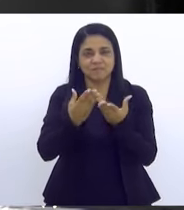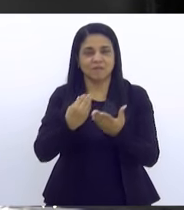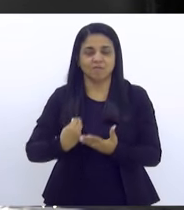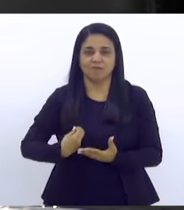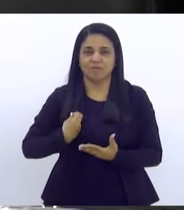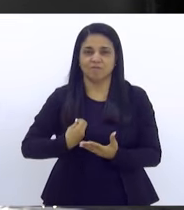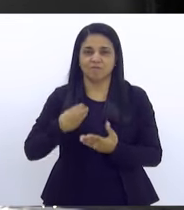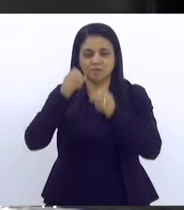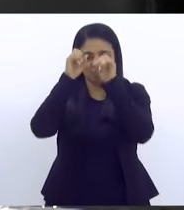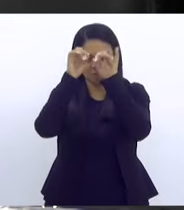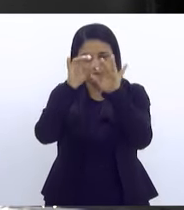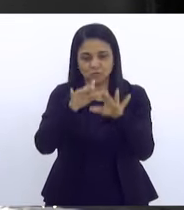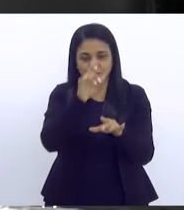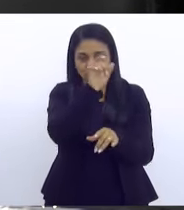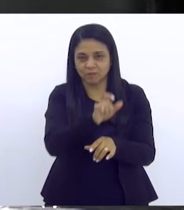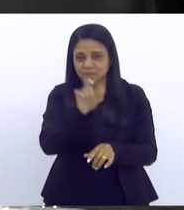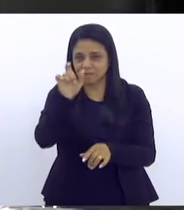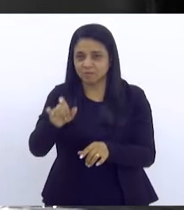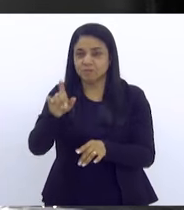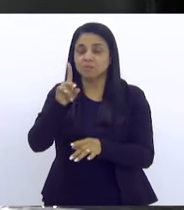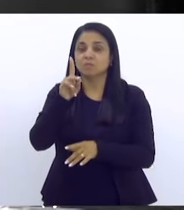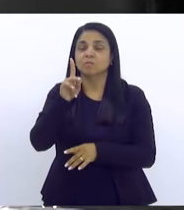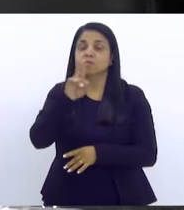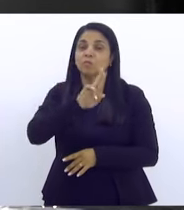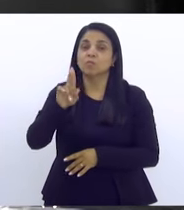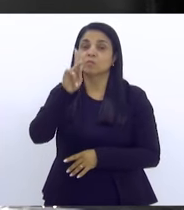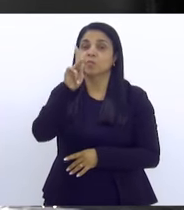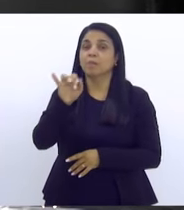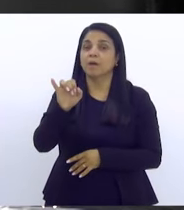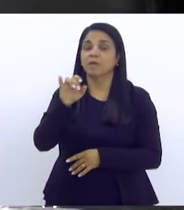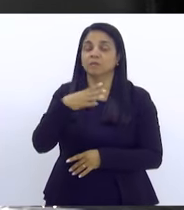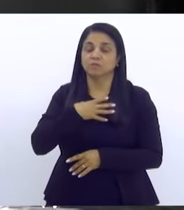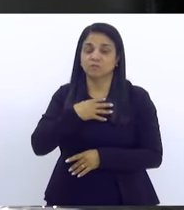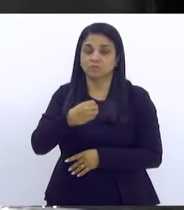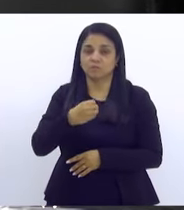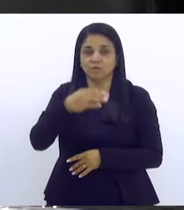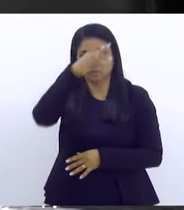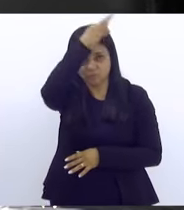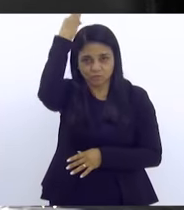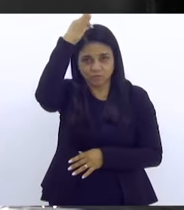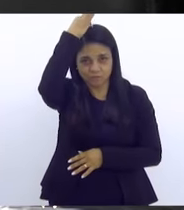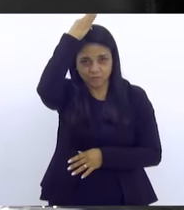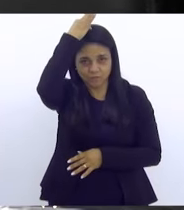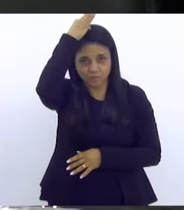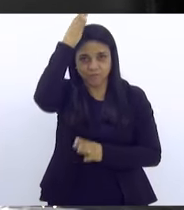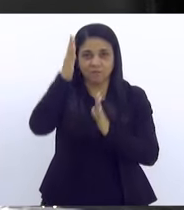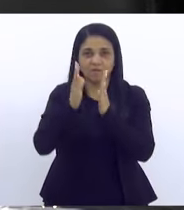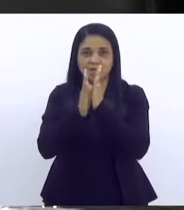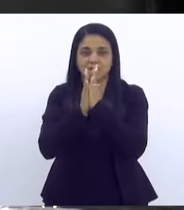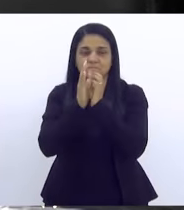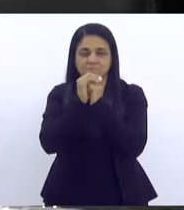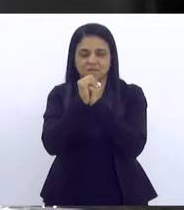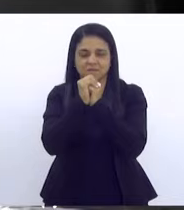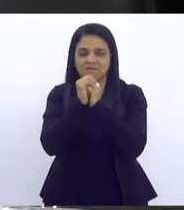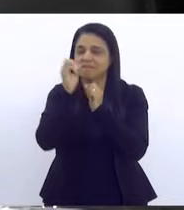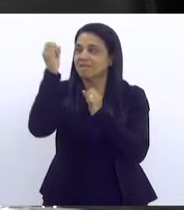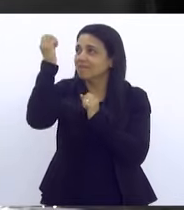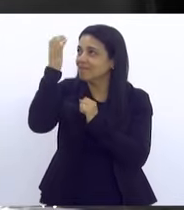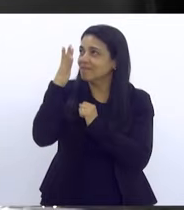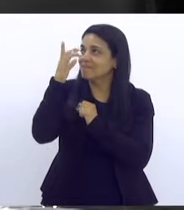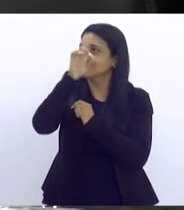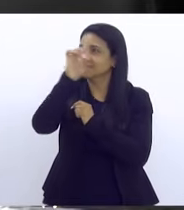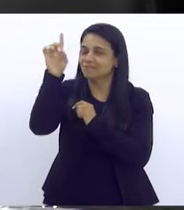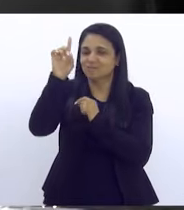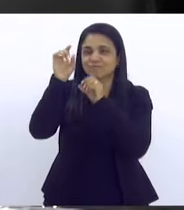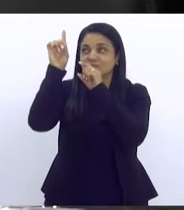abençoando-as, em nome do Pai, do Filho e do Espírito Santo. Amém. E graças a Deus. E